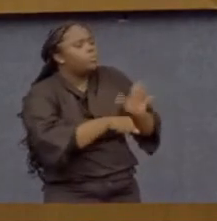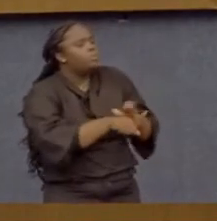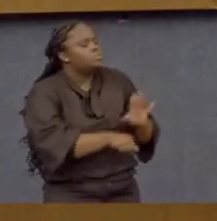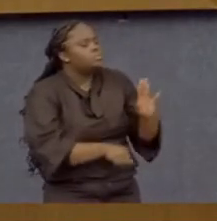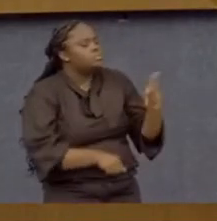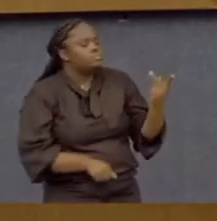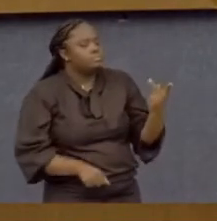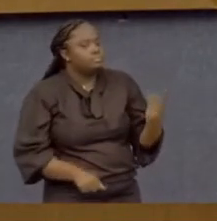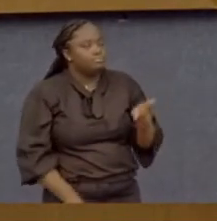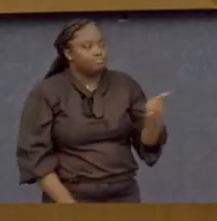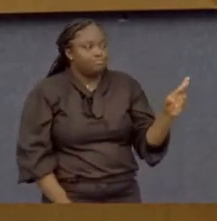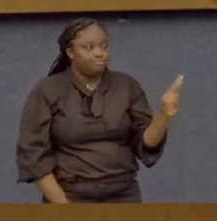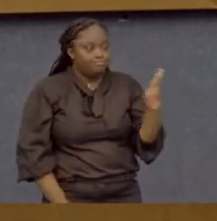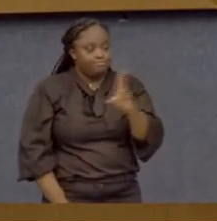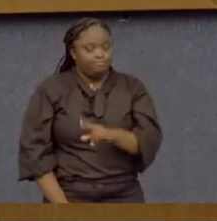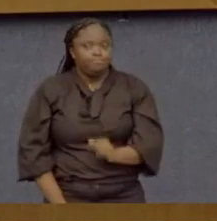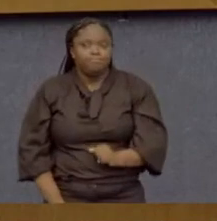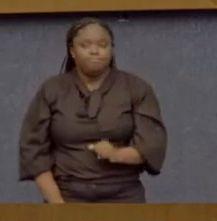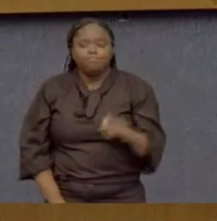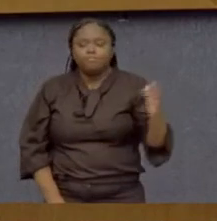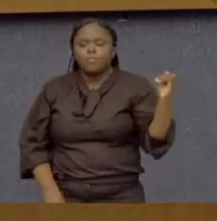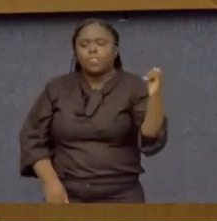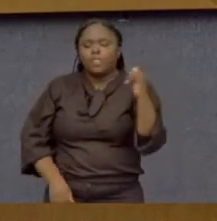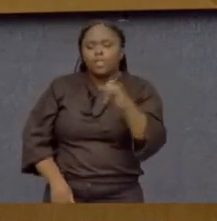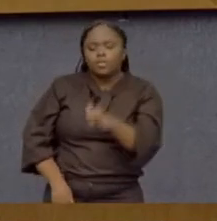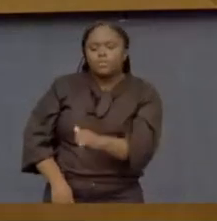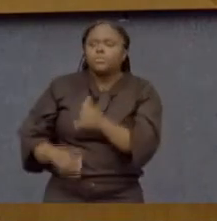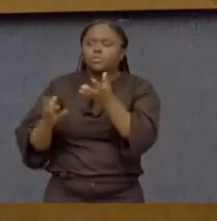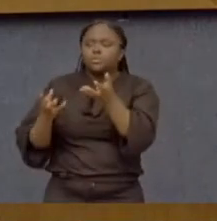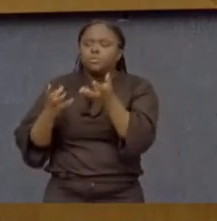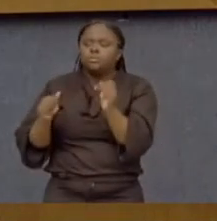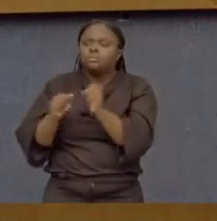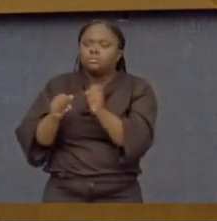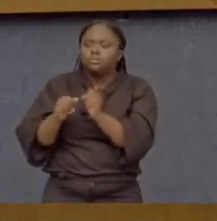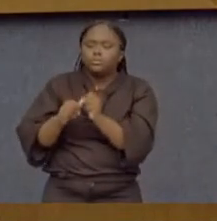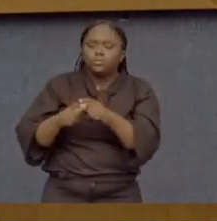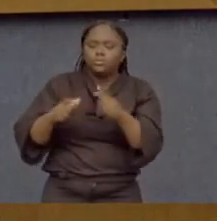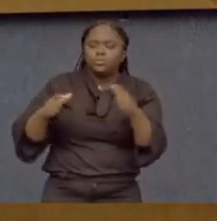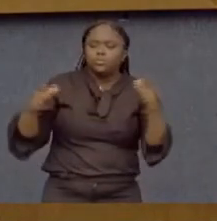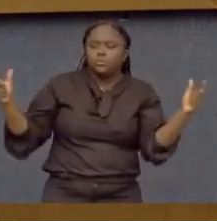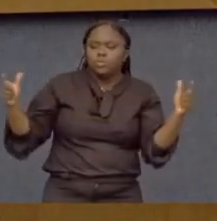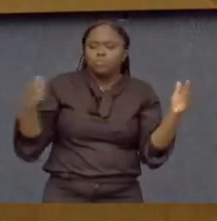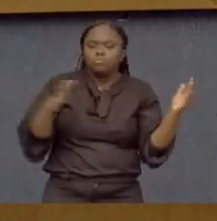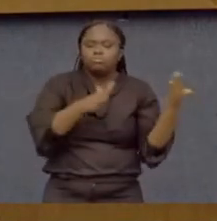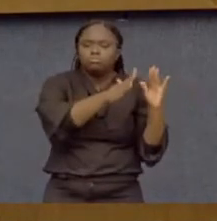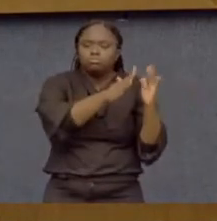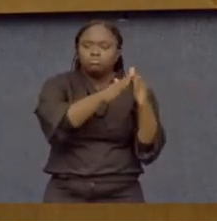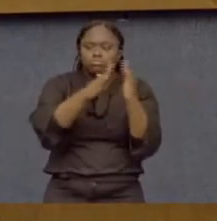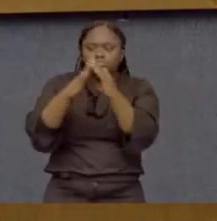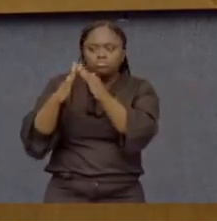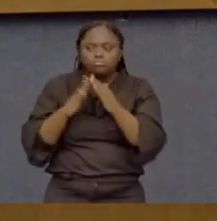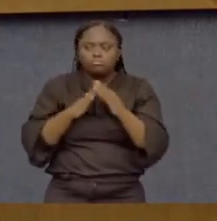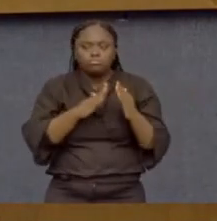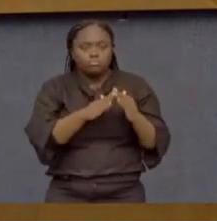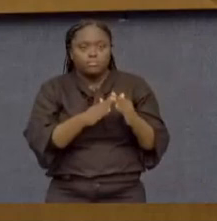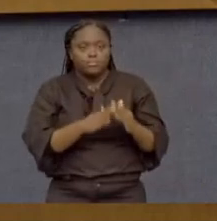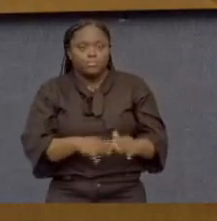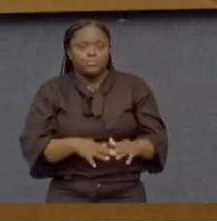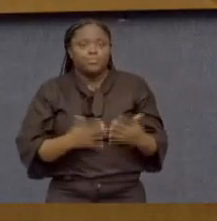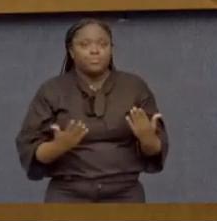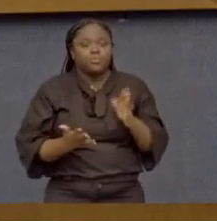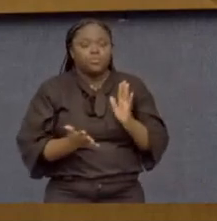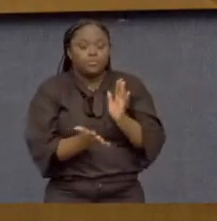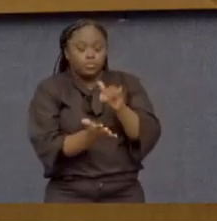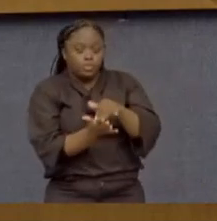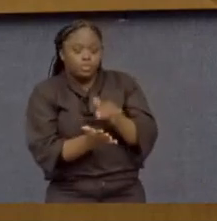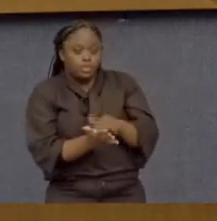Horizonte, o senhor respondeu que era o aeroporto Carlos Prates para fazer um grande empreendimento imobiliário. No final das contas, a área que o